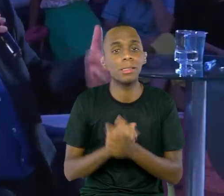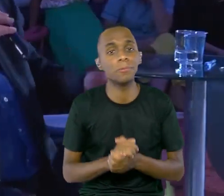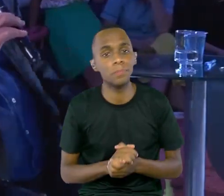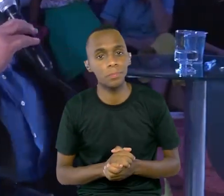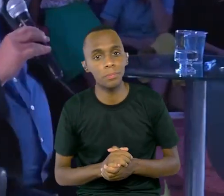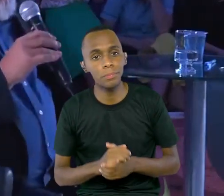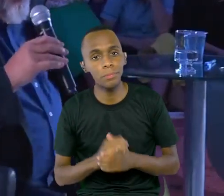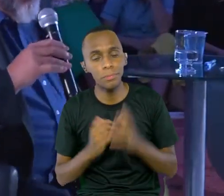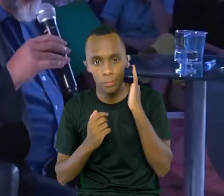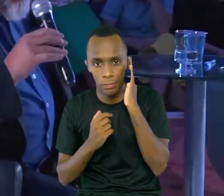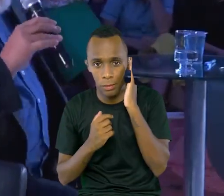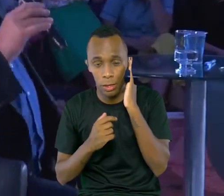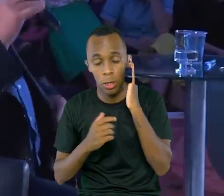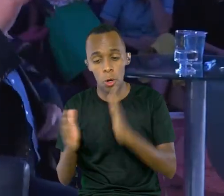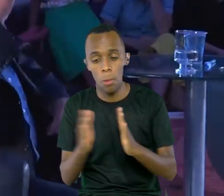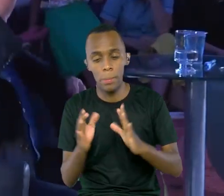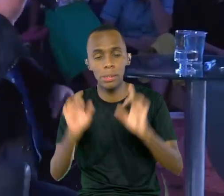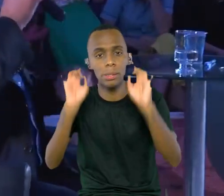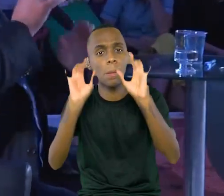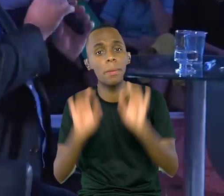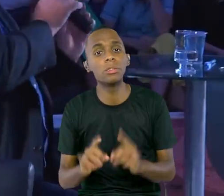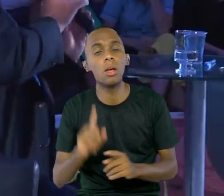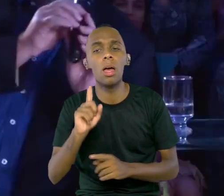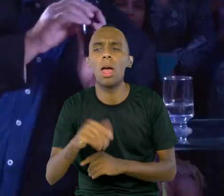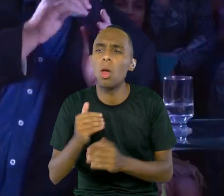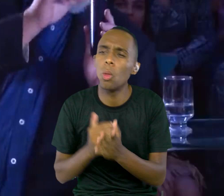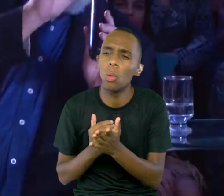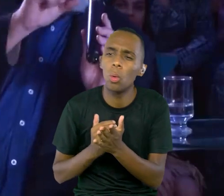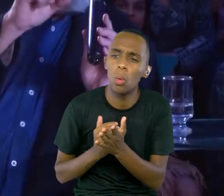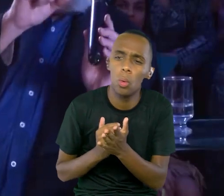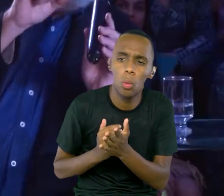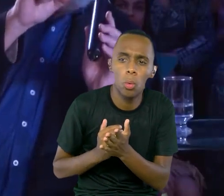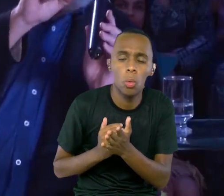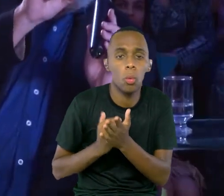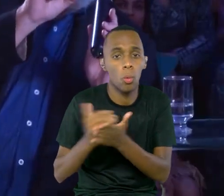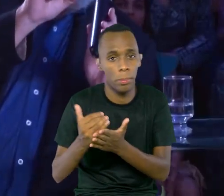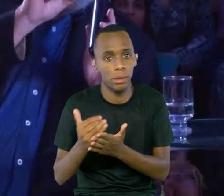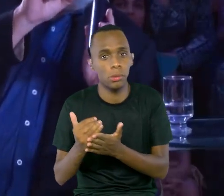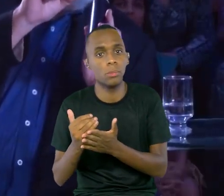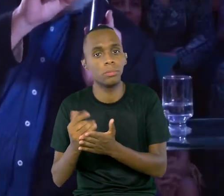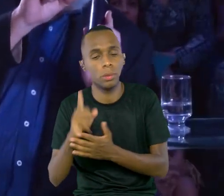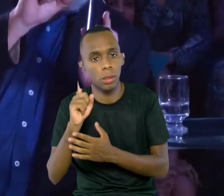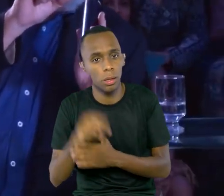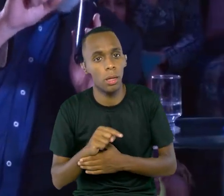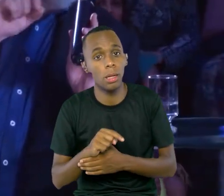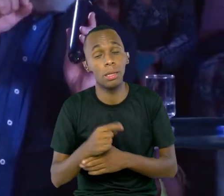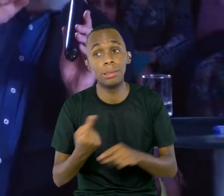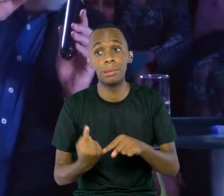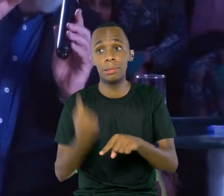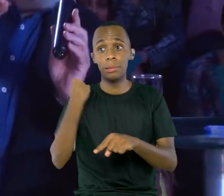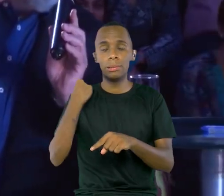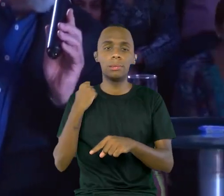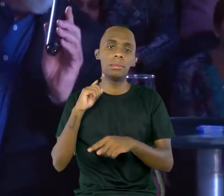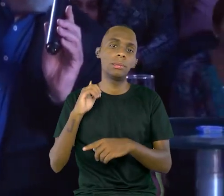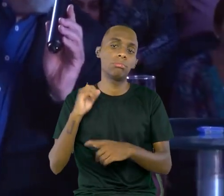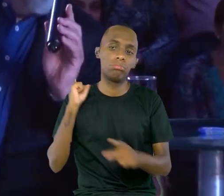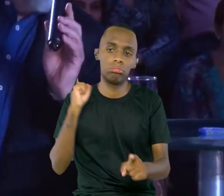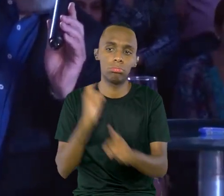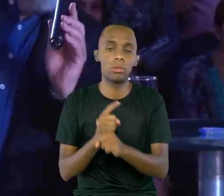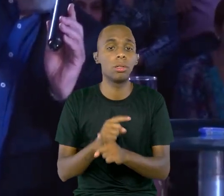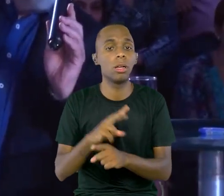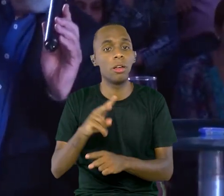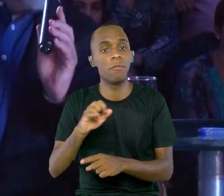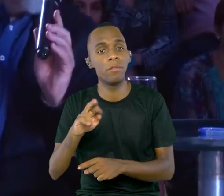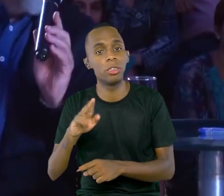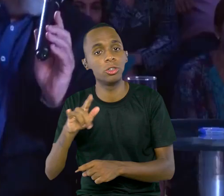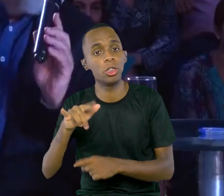produziu ali um momento especial, que é logo no início, quando ele, antes até, né,